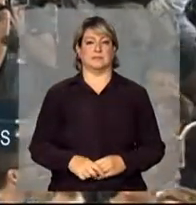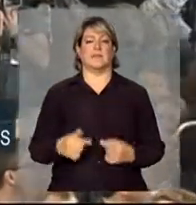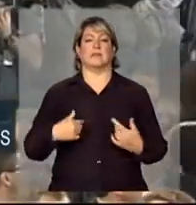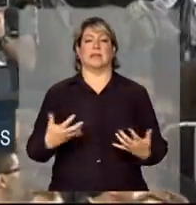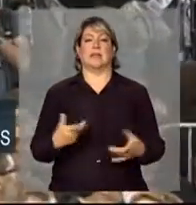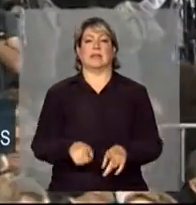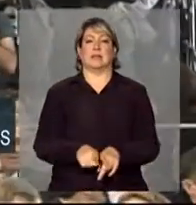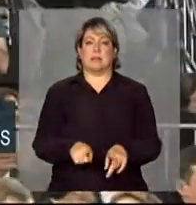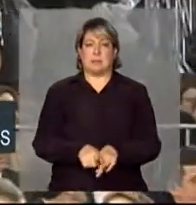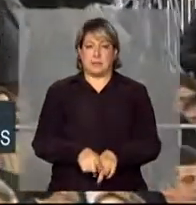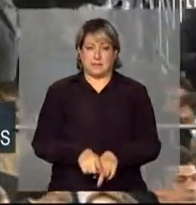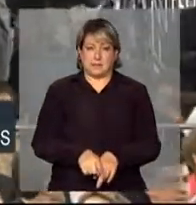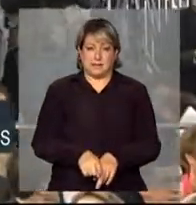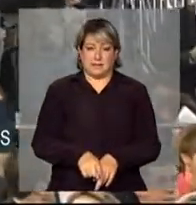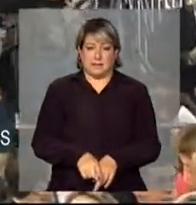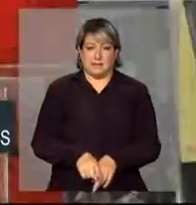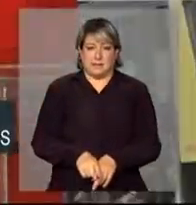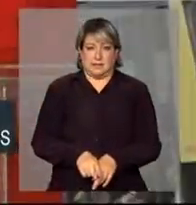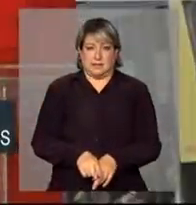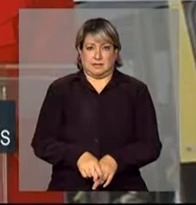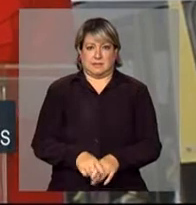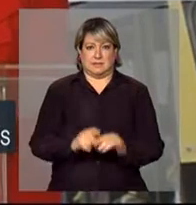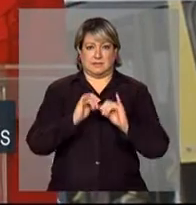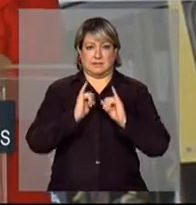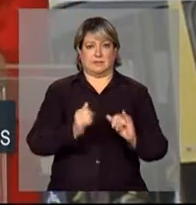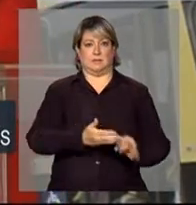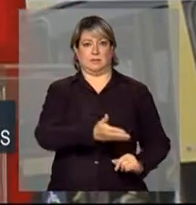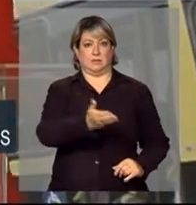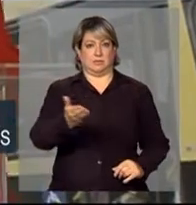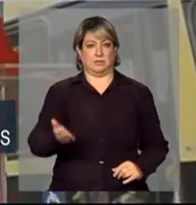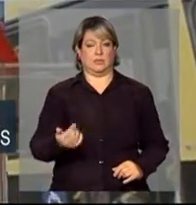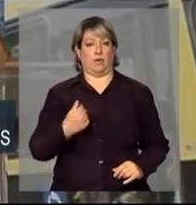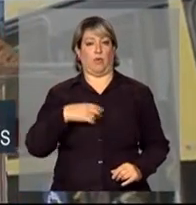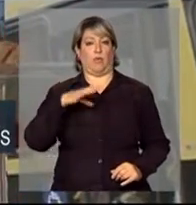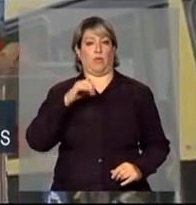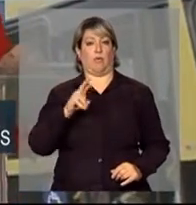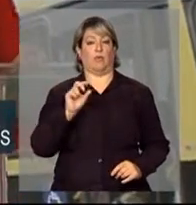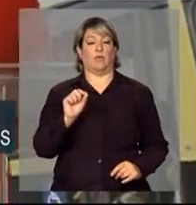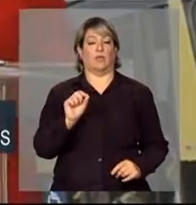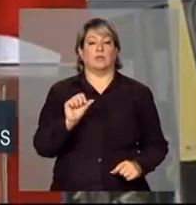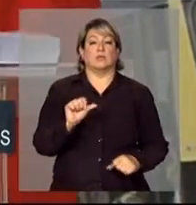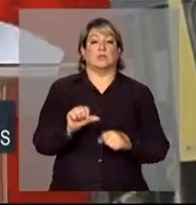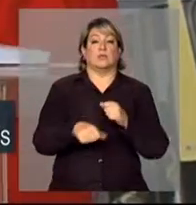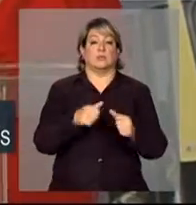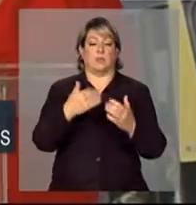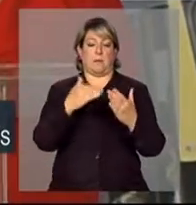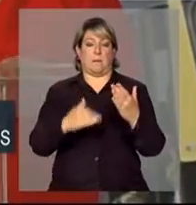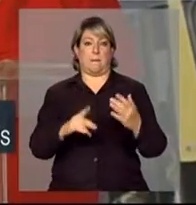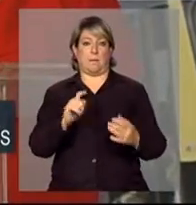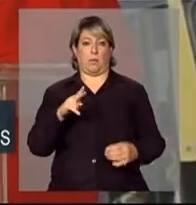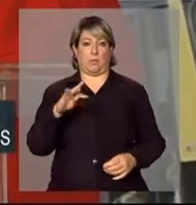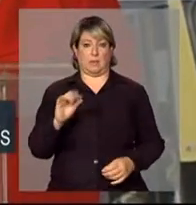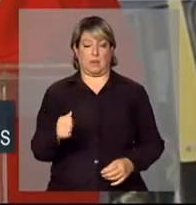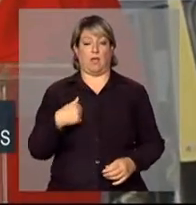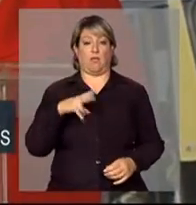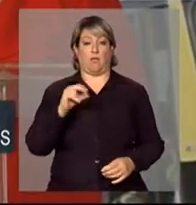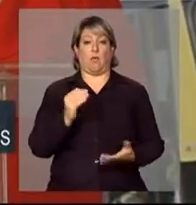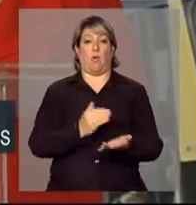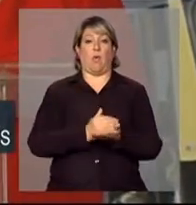Queria também dizer para os senhores que eu vou inverter a pauta. Eu vou começar